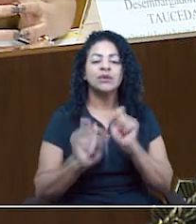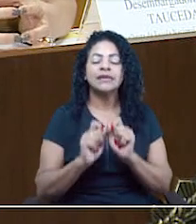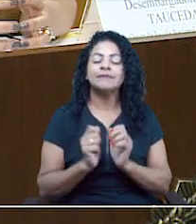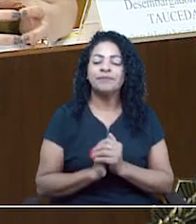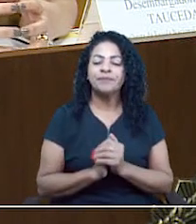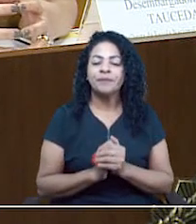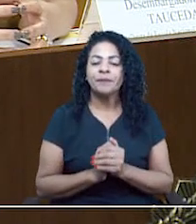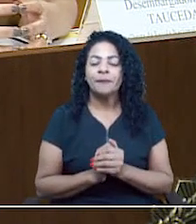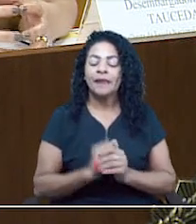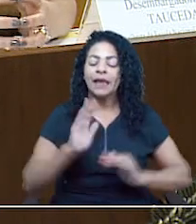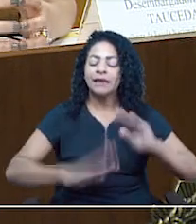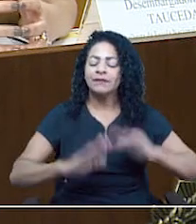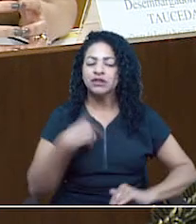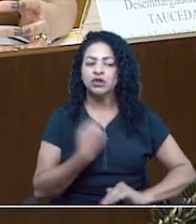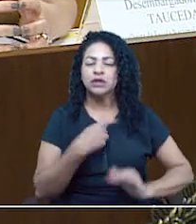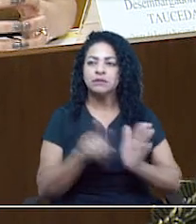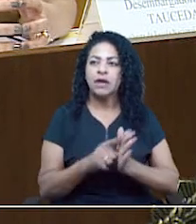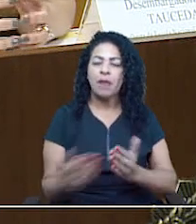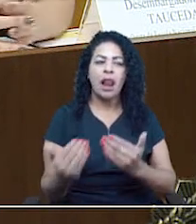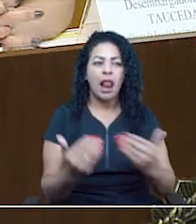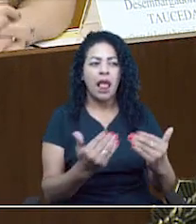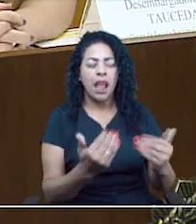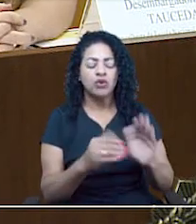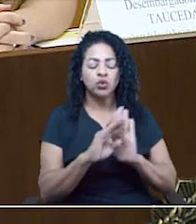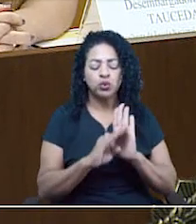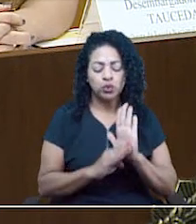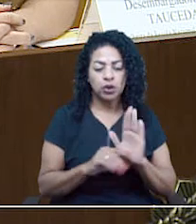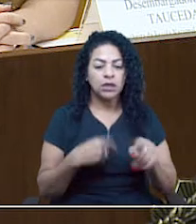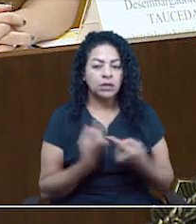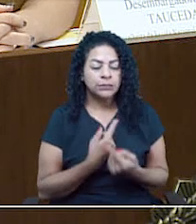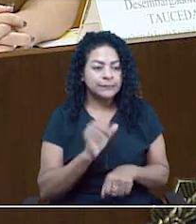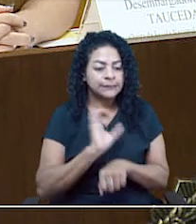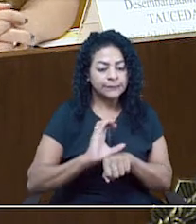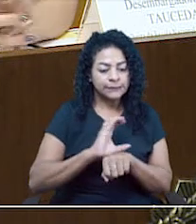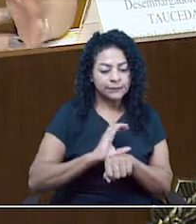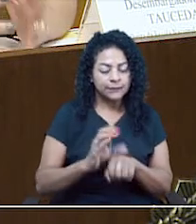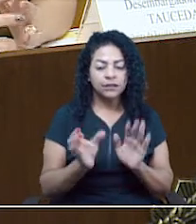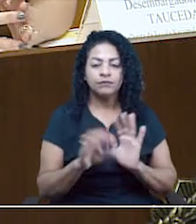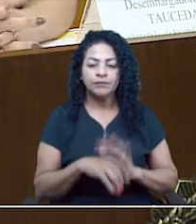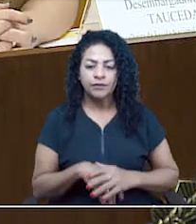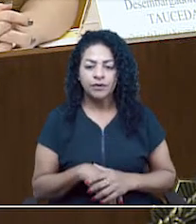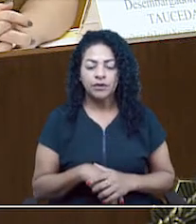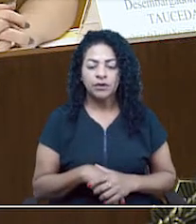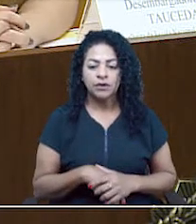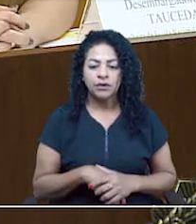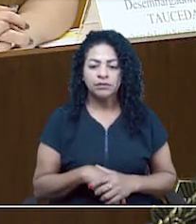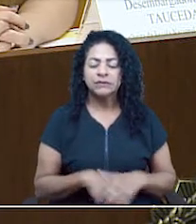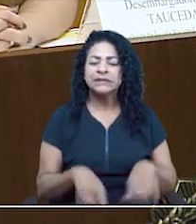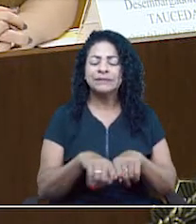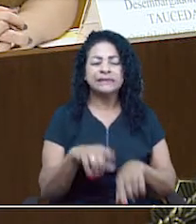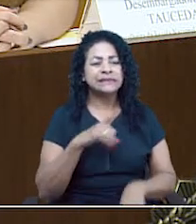nos pautar como hermeneutas constitucionais, houve um desconforto muito